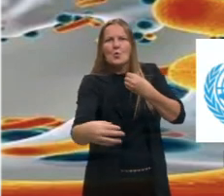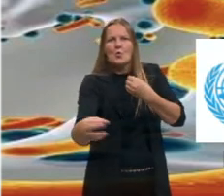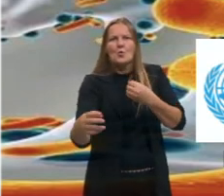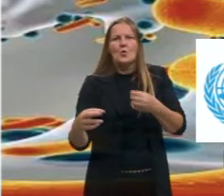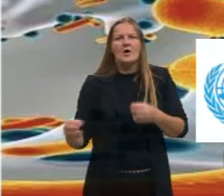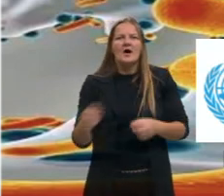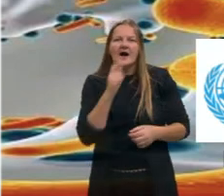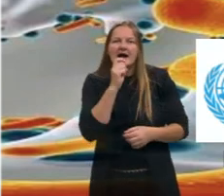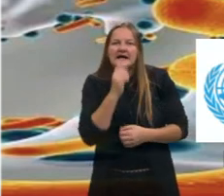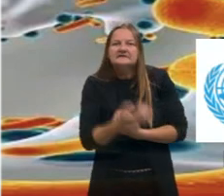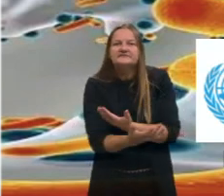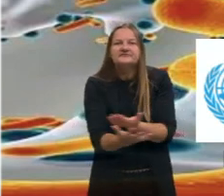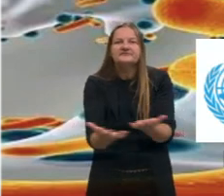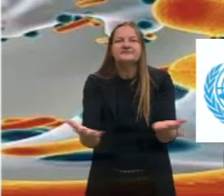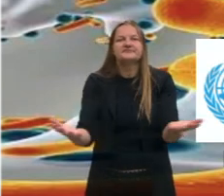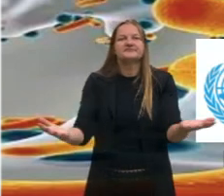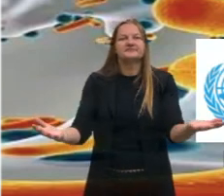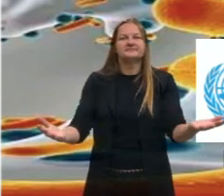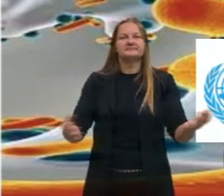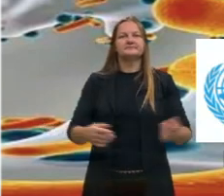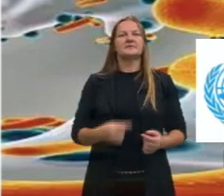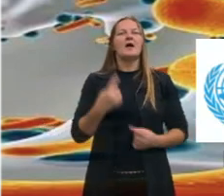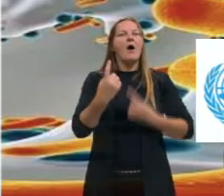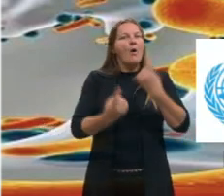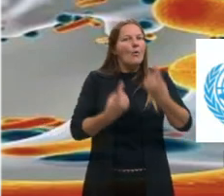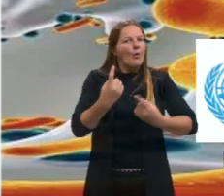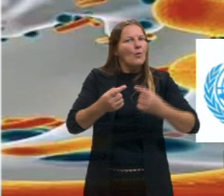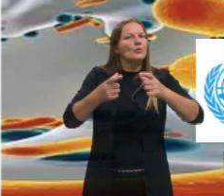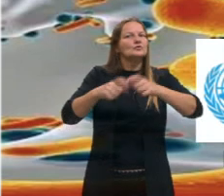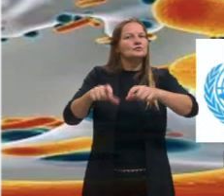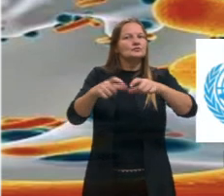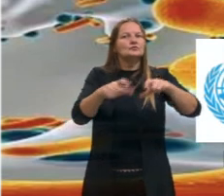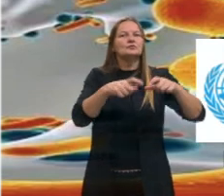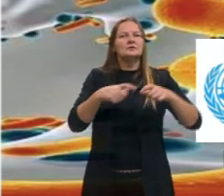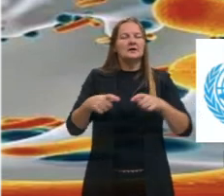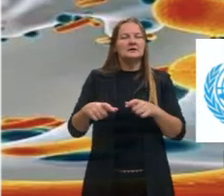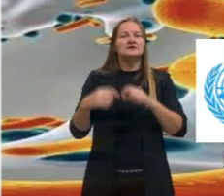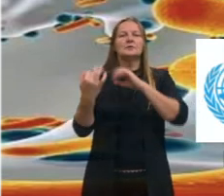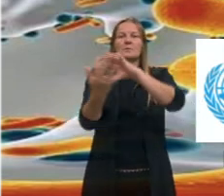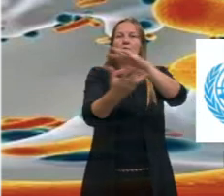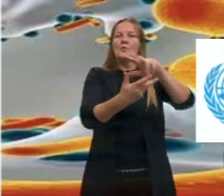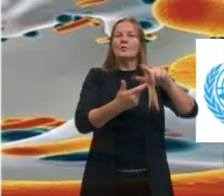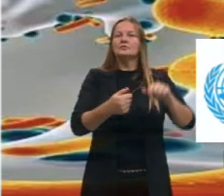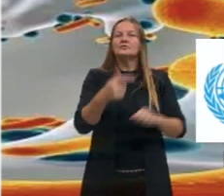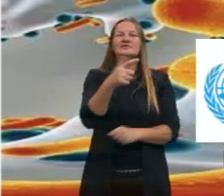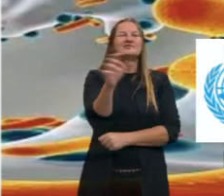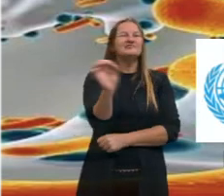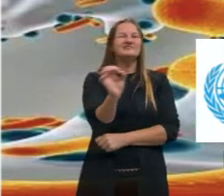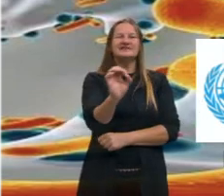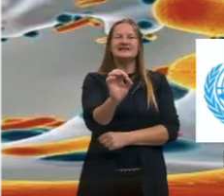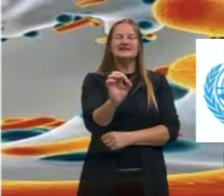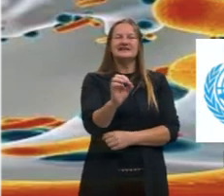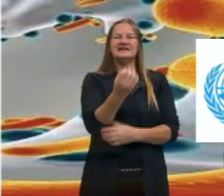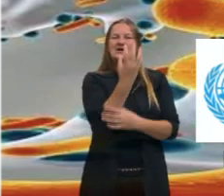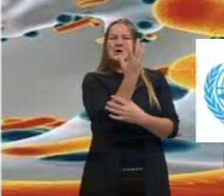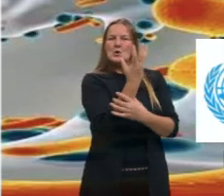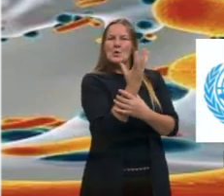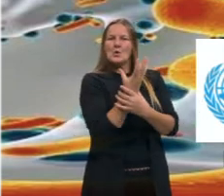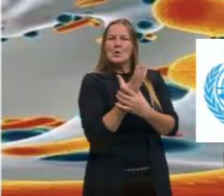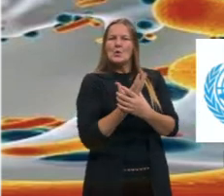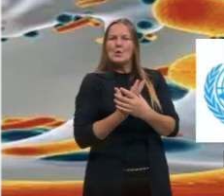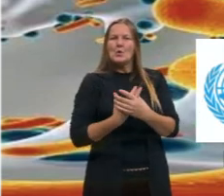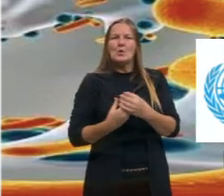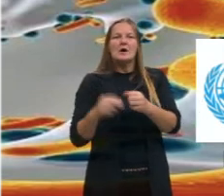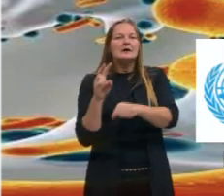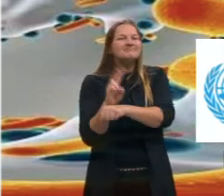vai chegar no meio ambiente de alguma forma e tem alguns locais ainda no mundo que não tem nem saneamento isso agrava ainda mais